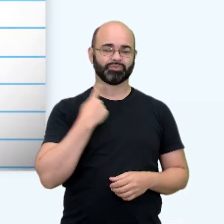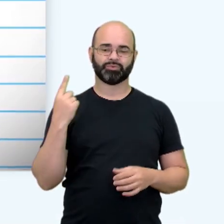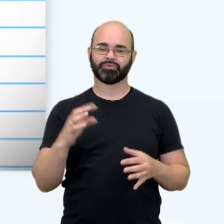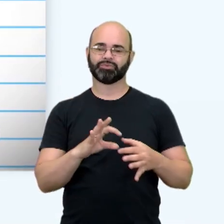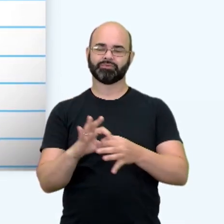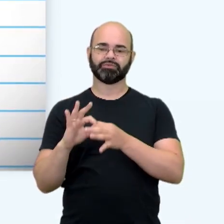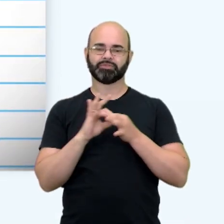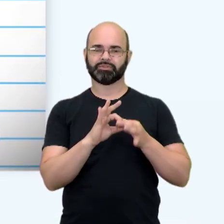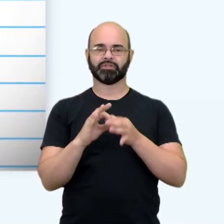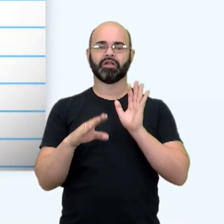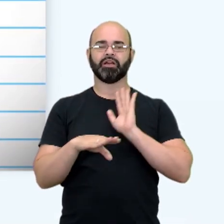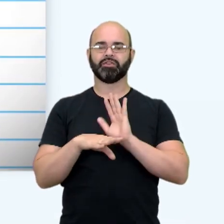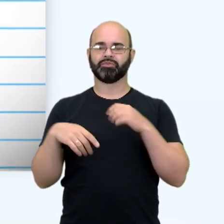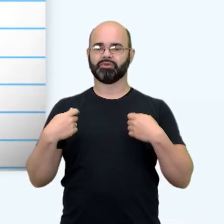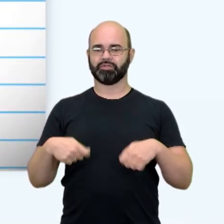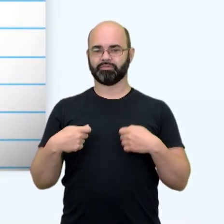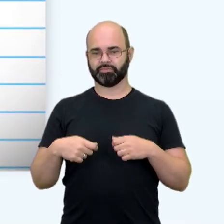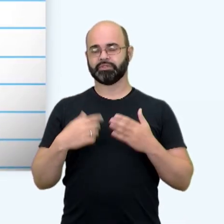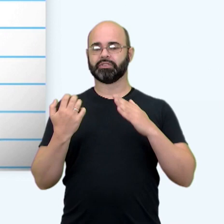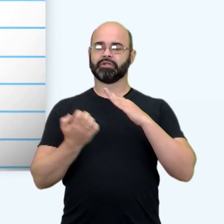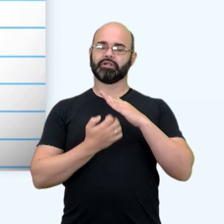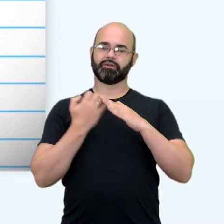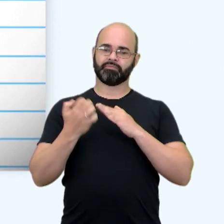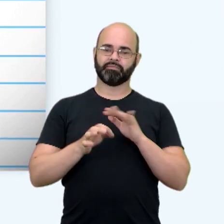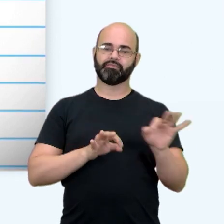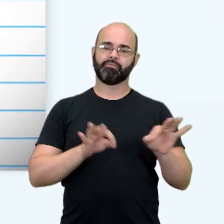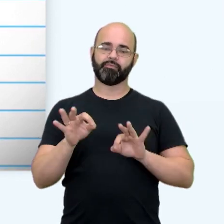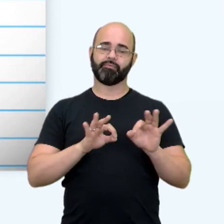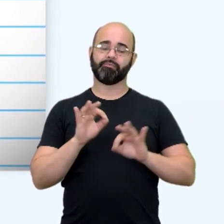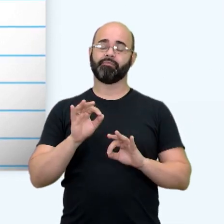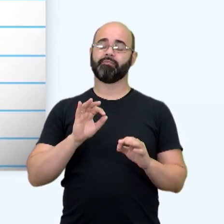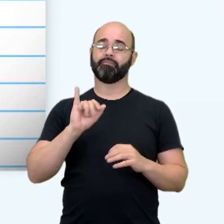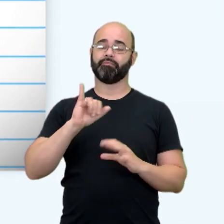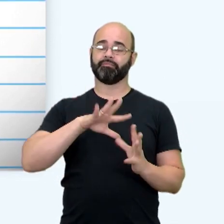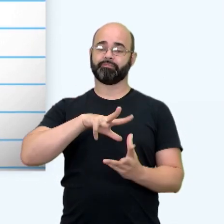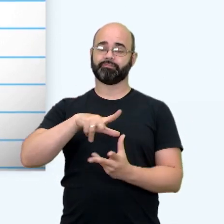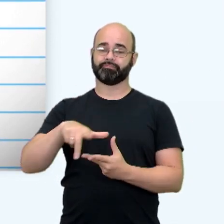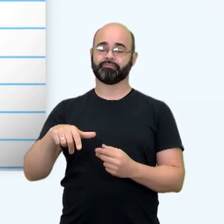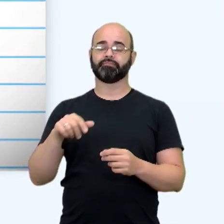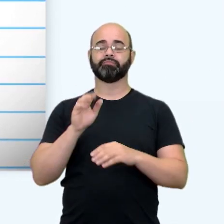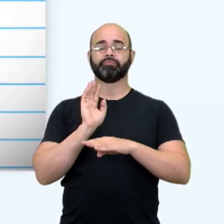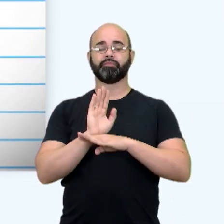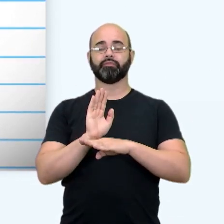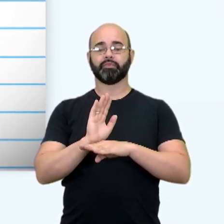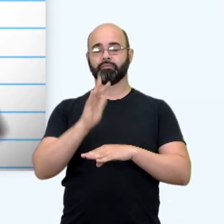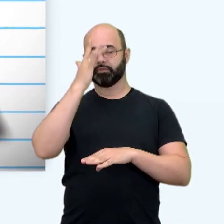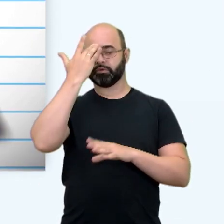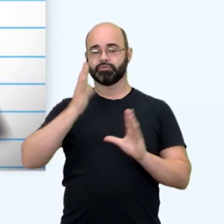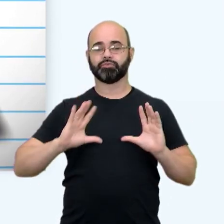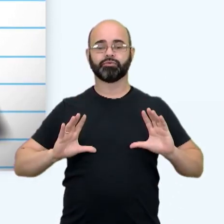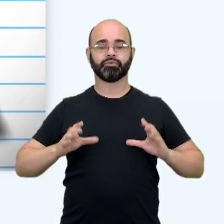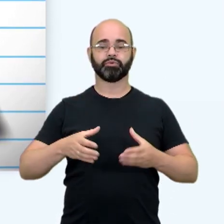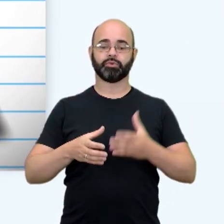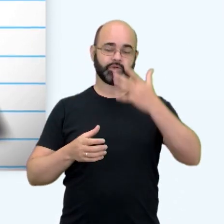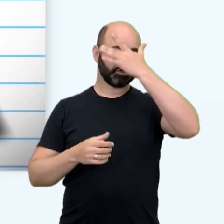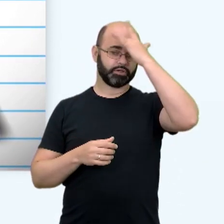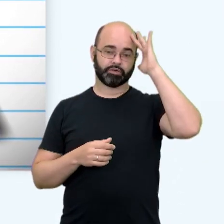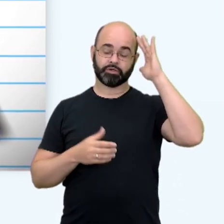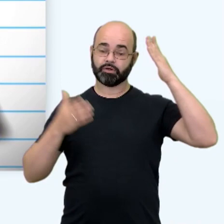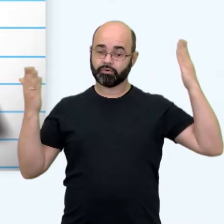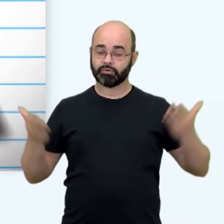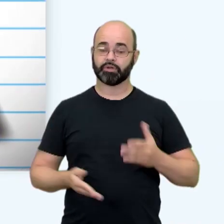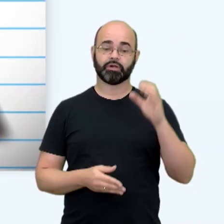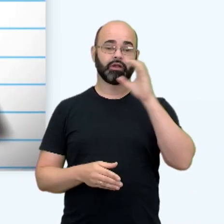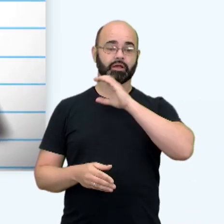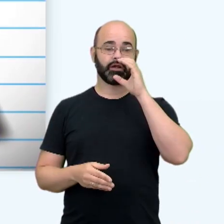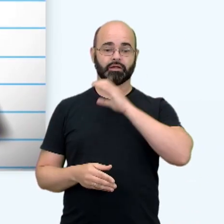além dos estados nacionais, empresas, organizações internacionais, sociedade civil, entre outros atores. Temos que agir agora! Como o